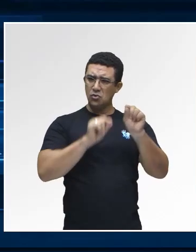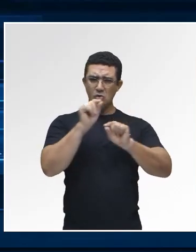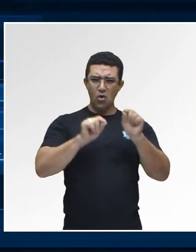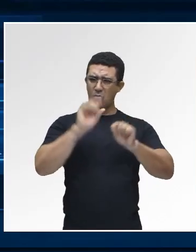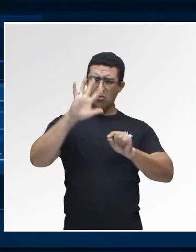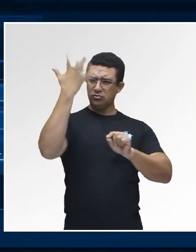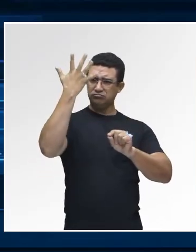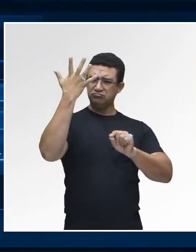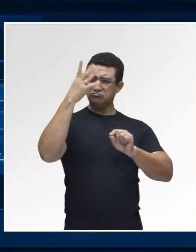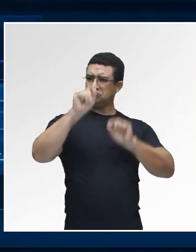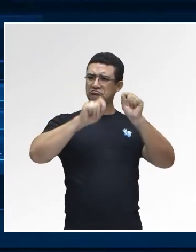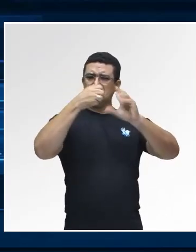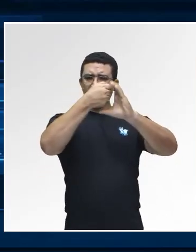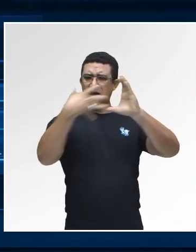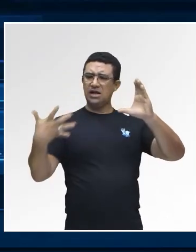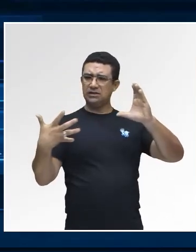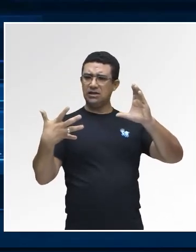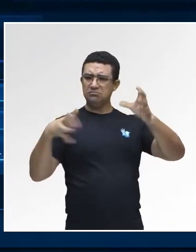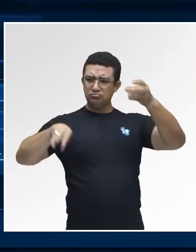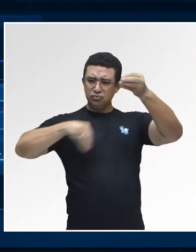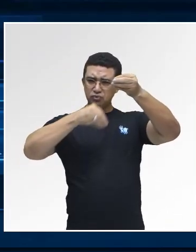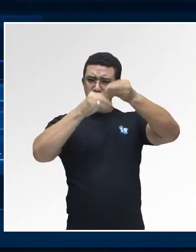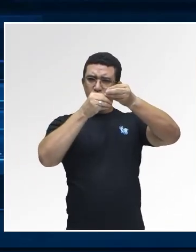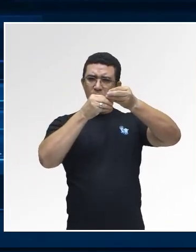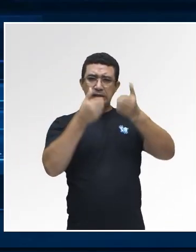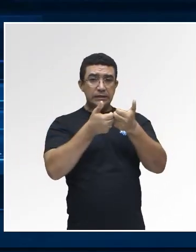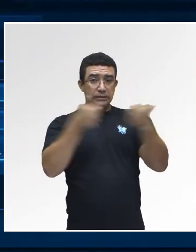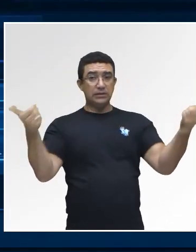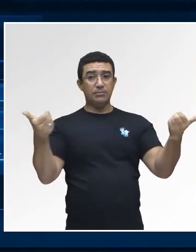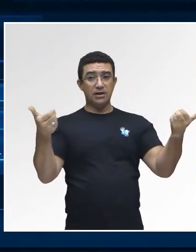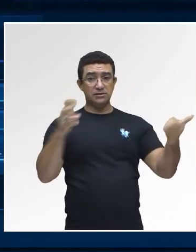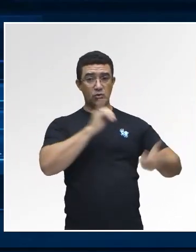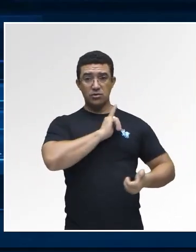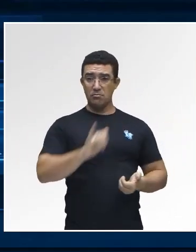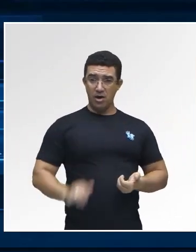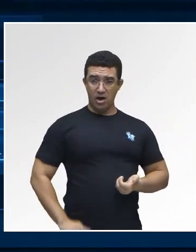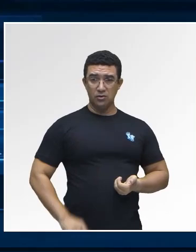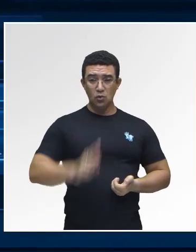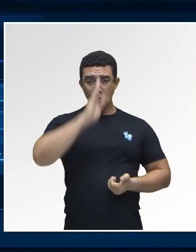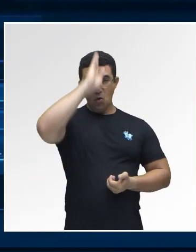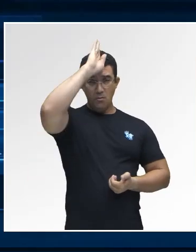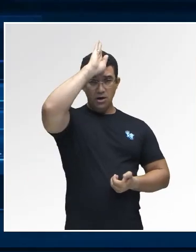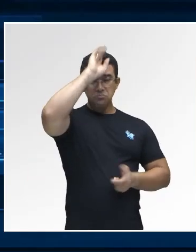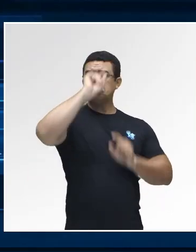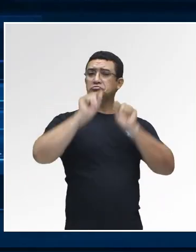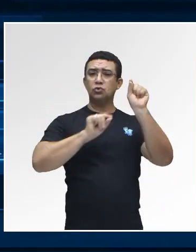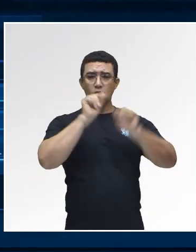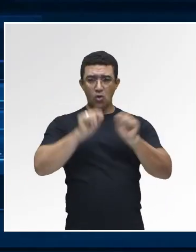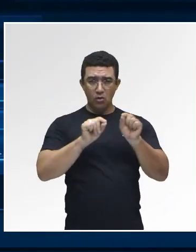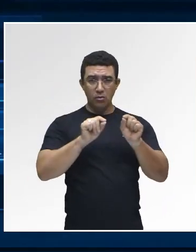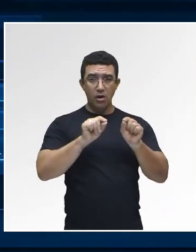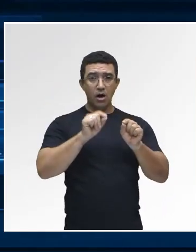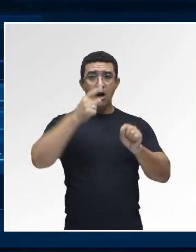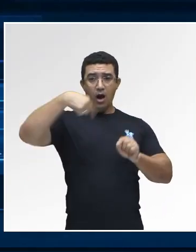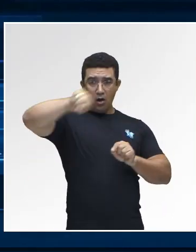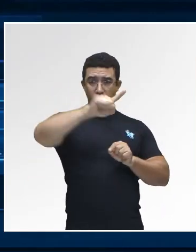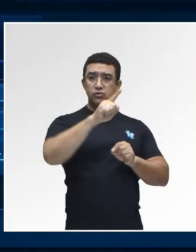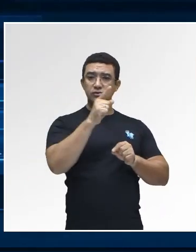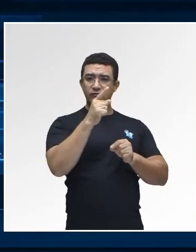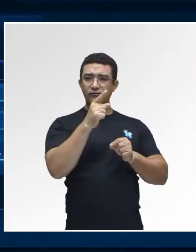fatores contribuíram para a desagregação do império tão grande? Eu tenho certeza que muitos de vocês já assistiram aquele